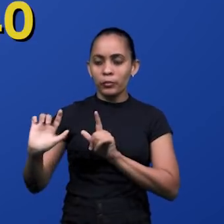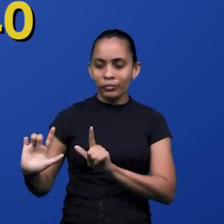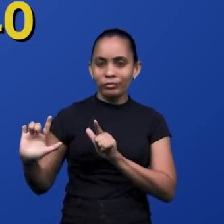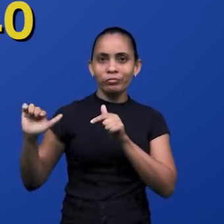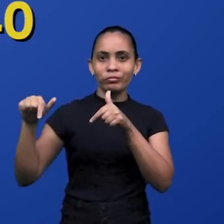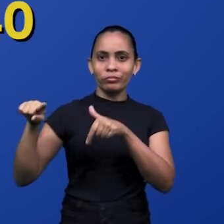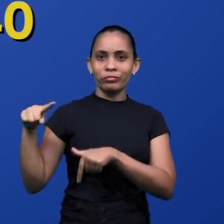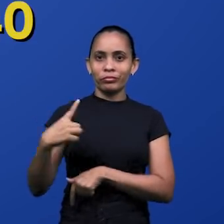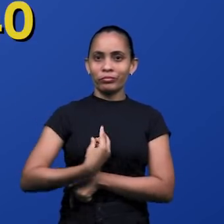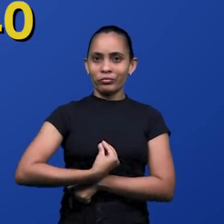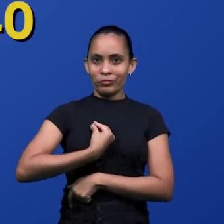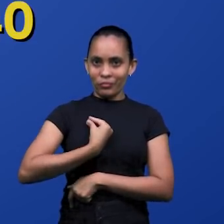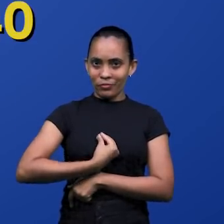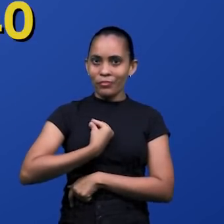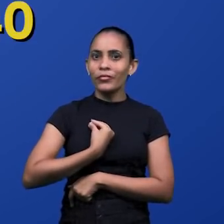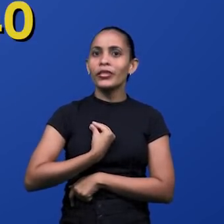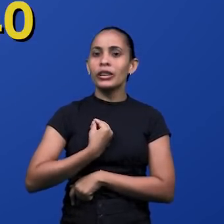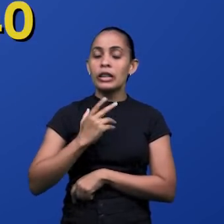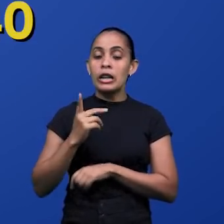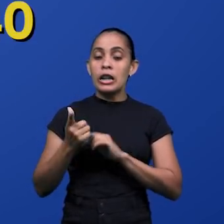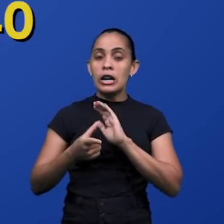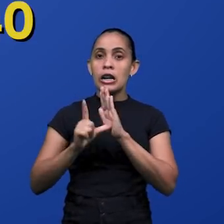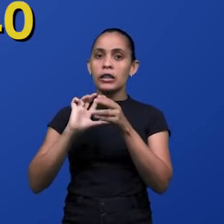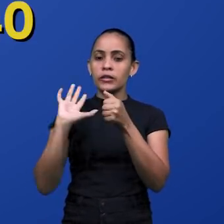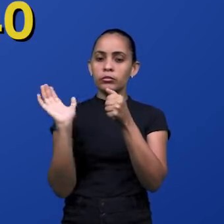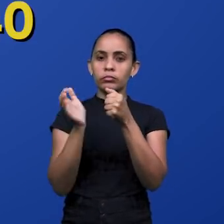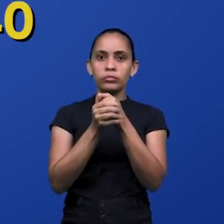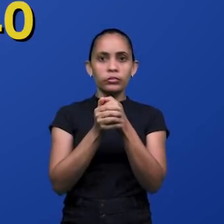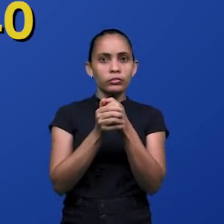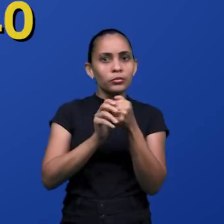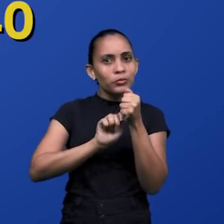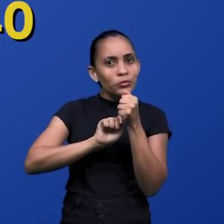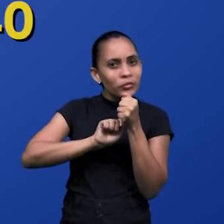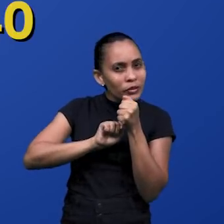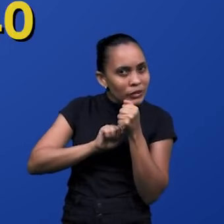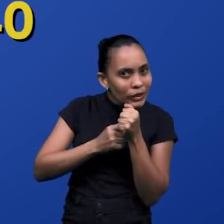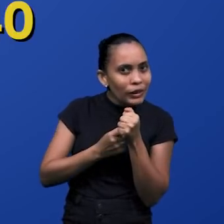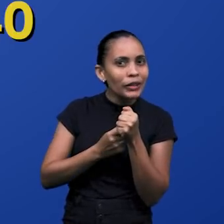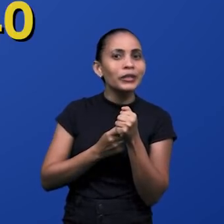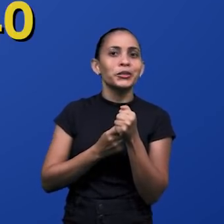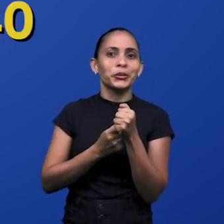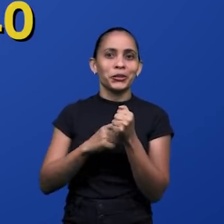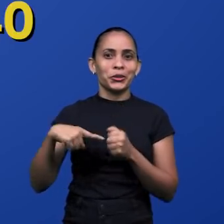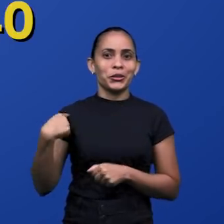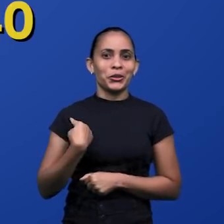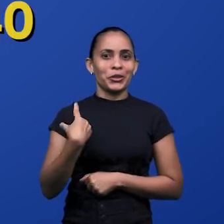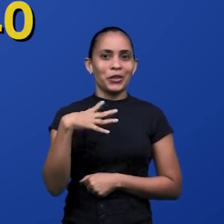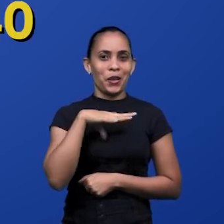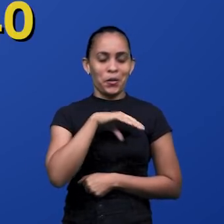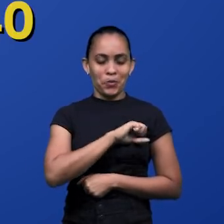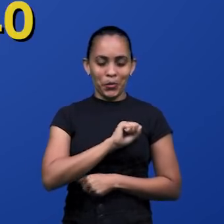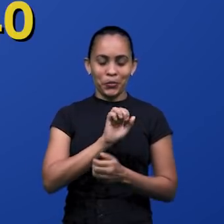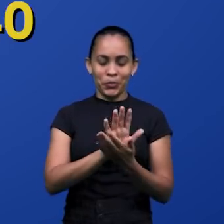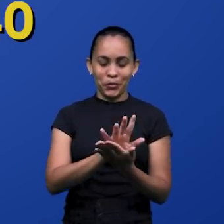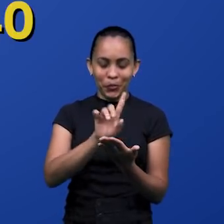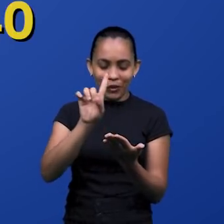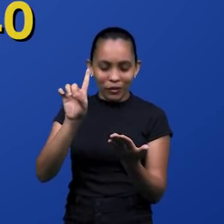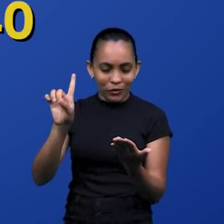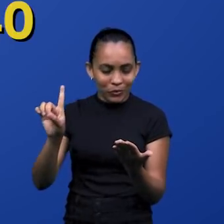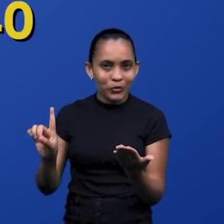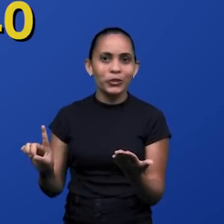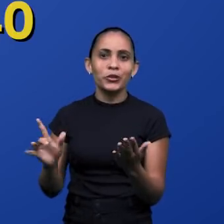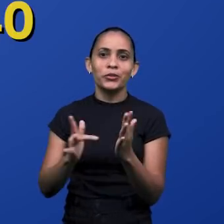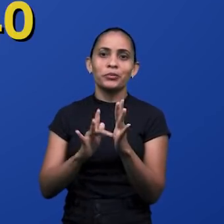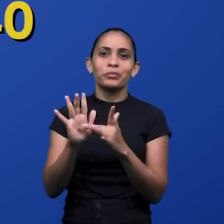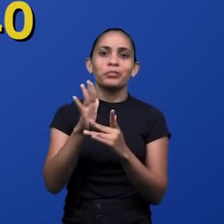vidas, o mistério que esteve oculto no Velho Testamento. Assim, amamos a sua palavra, a sua